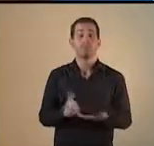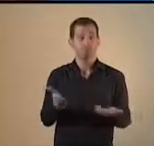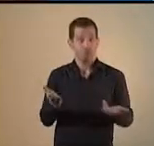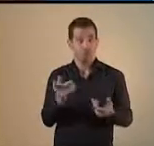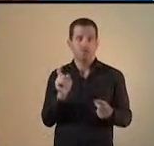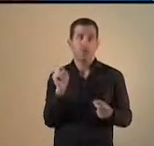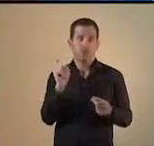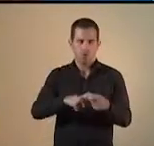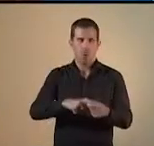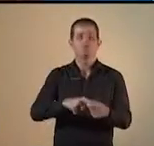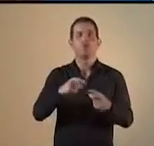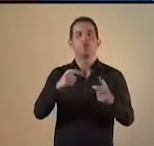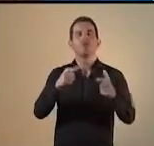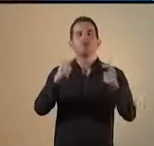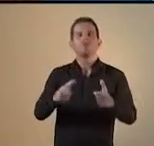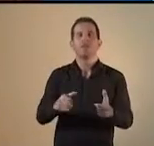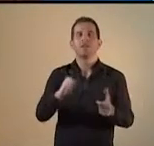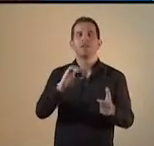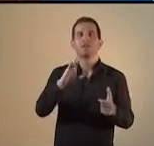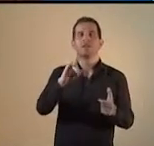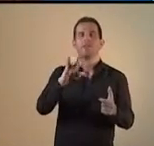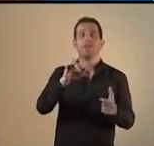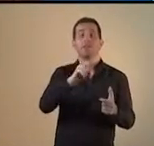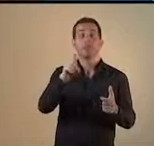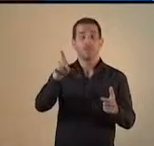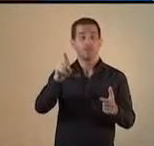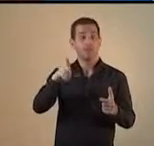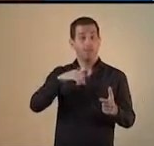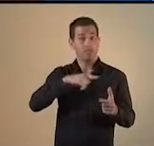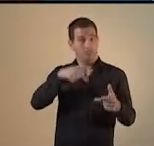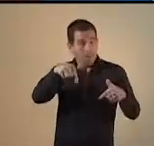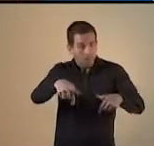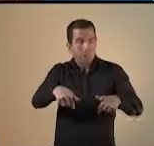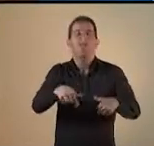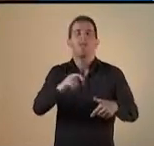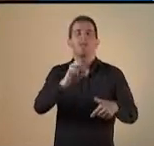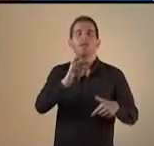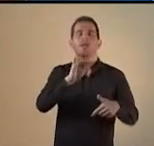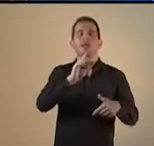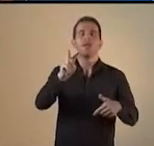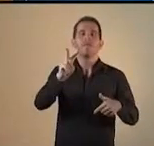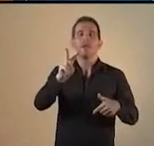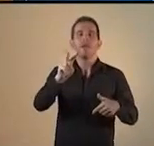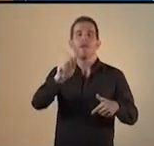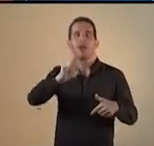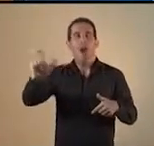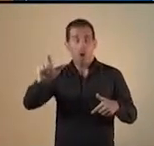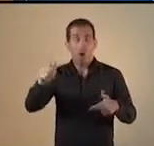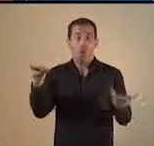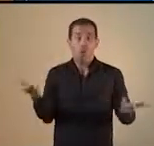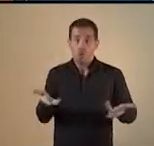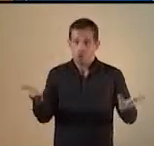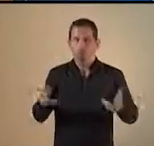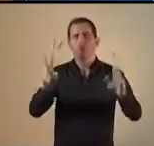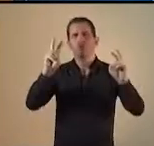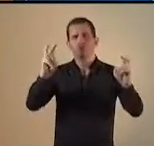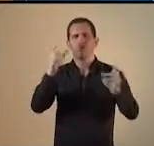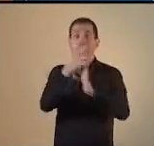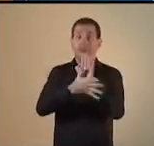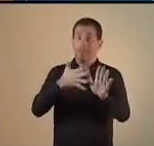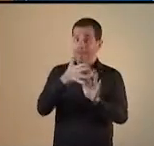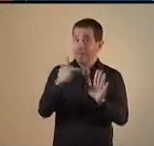Estamos de volta com o programa Espaço Cidadão, que só tem aqui, na sua TVA. Nosso tema de hoje é a linguagem de